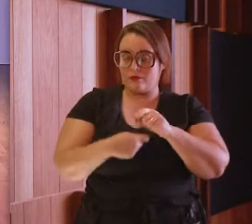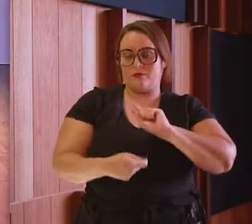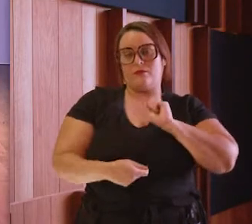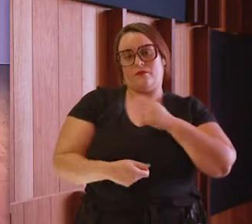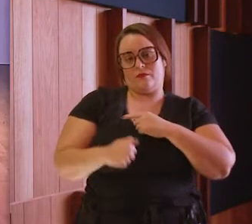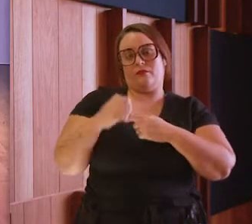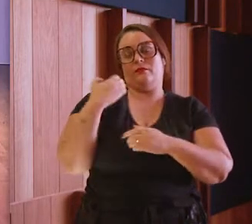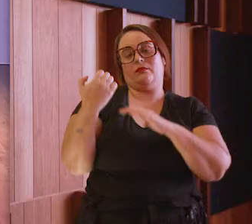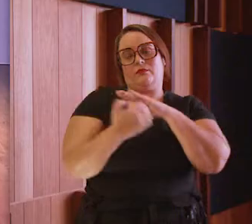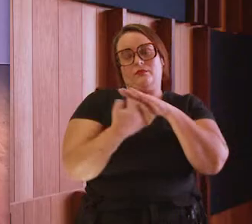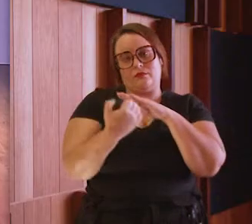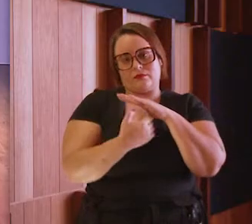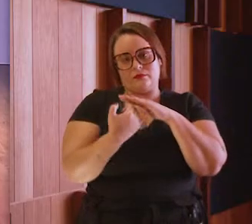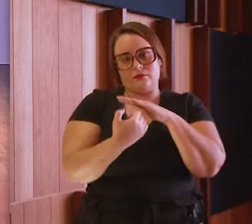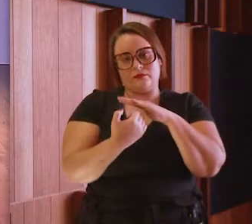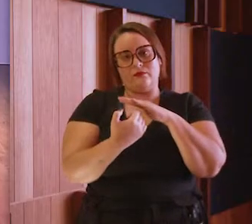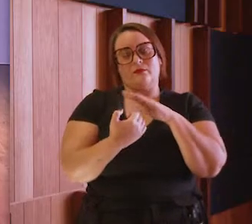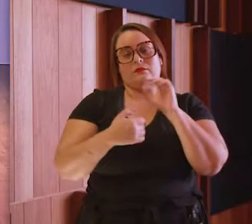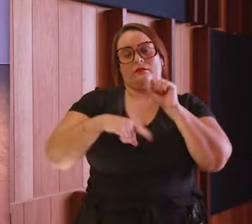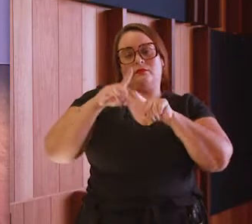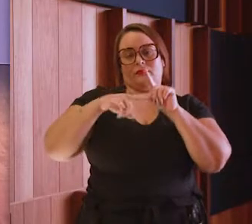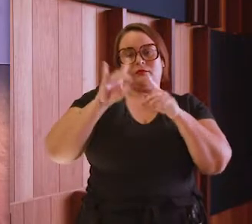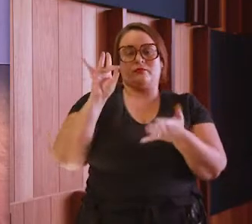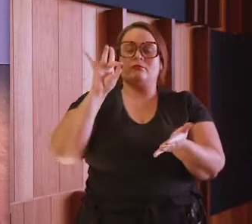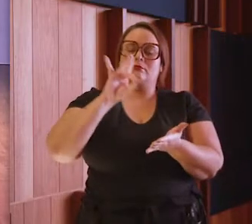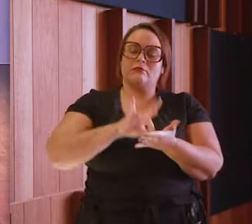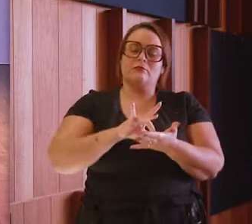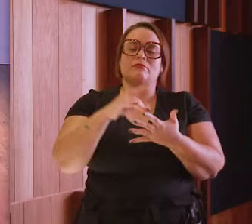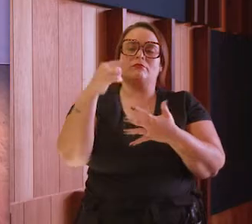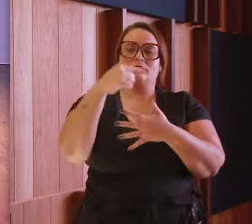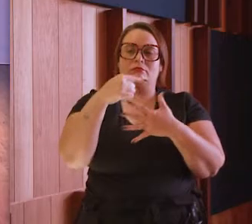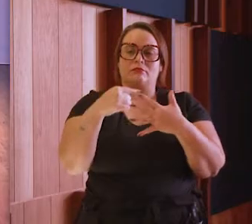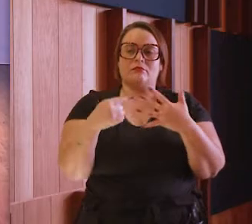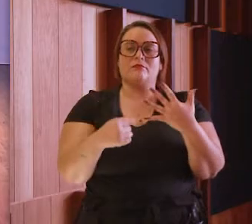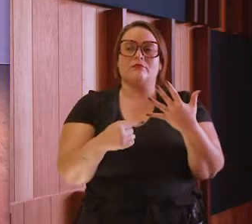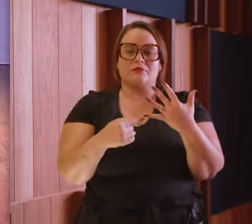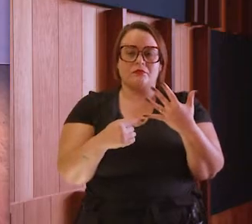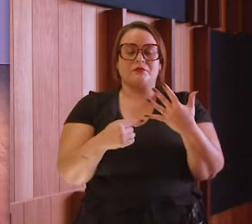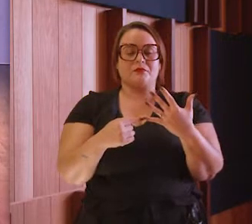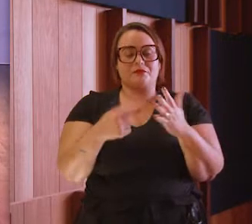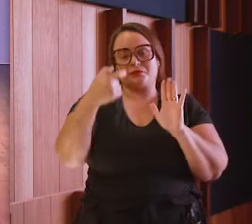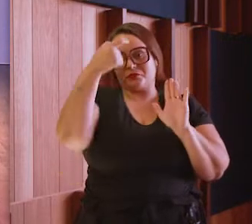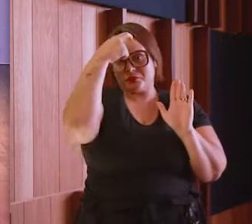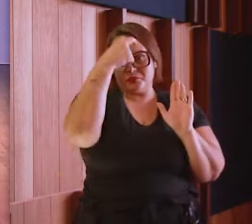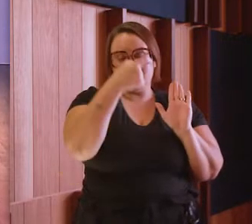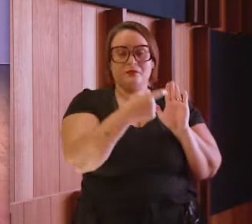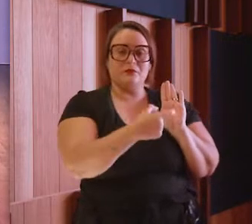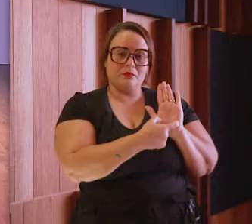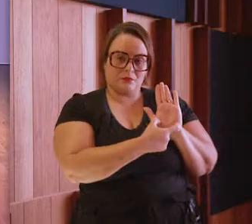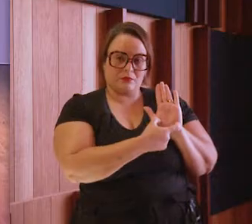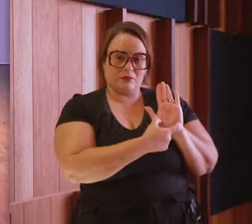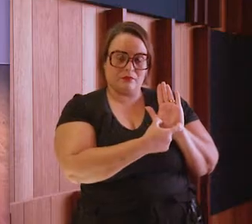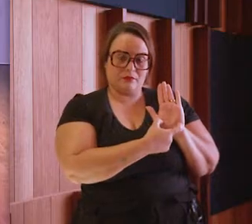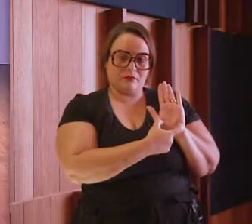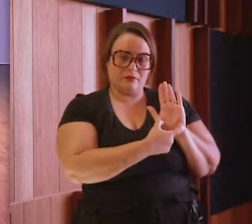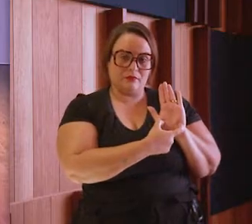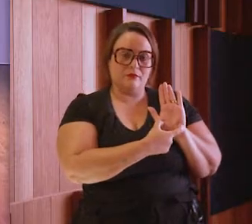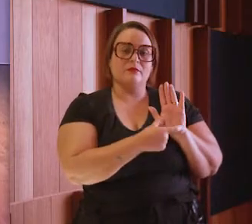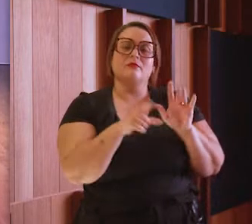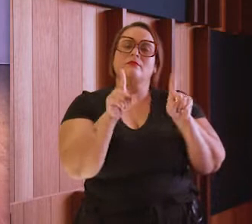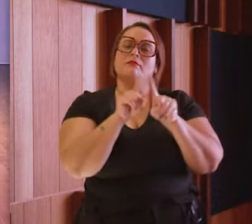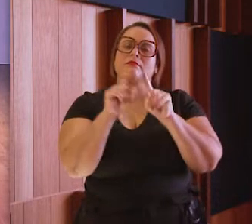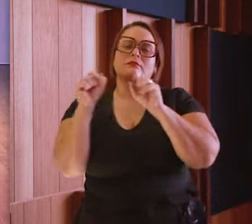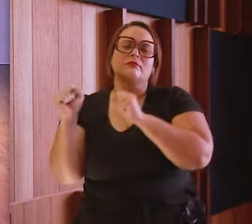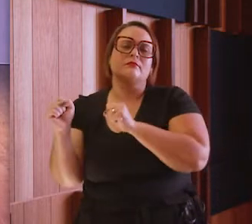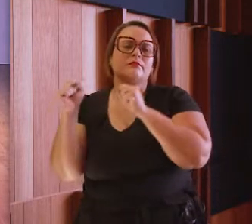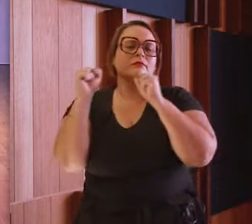empresas, materializado, pontuado na inteligência artificial generativa e todo o seu potencial